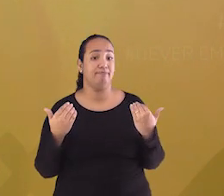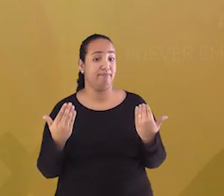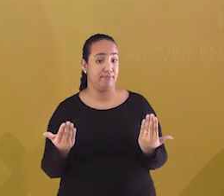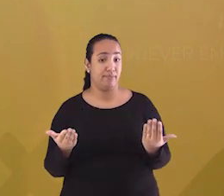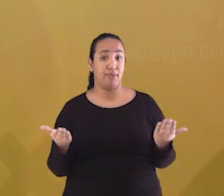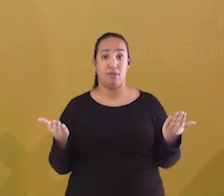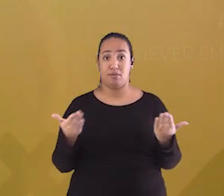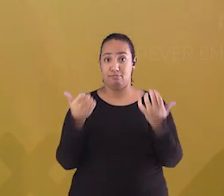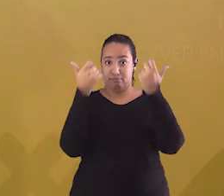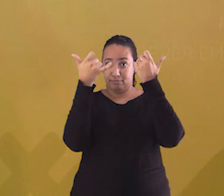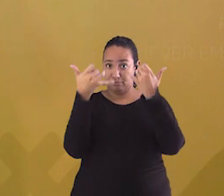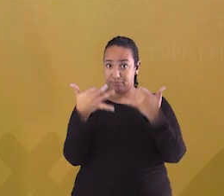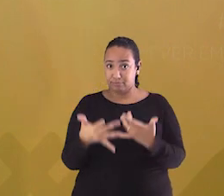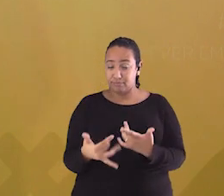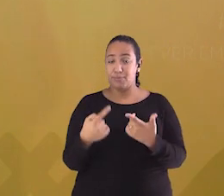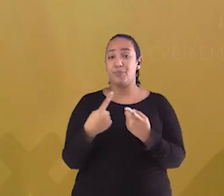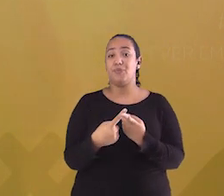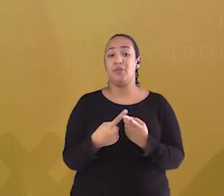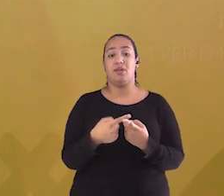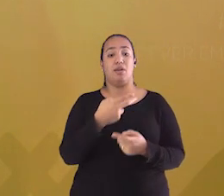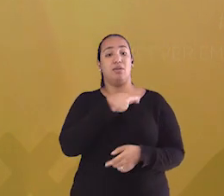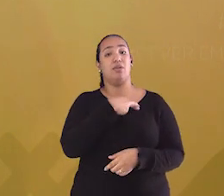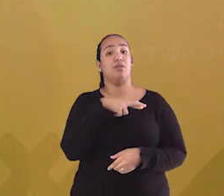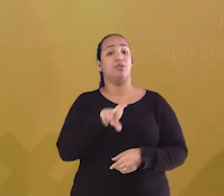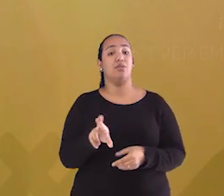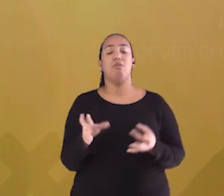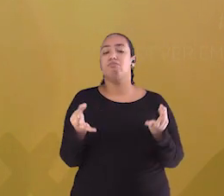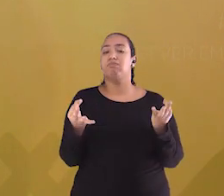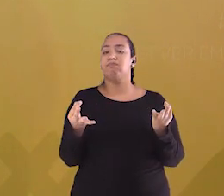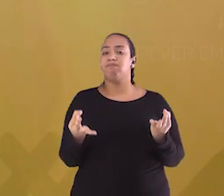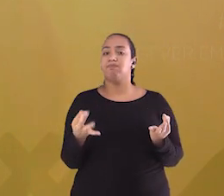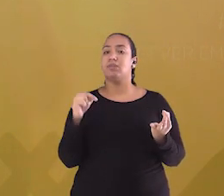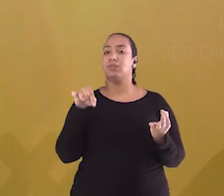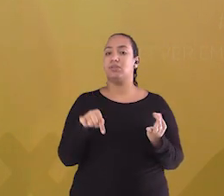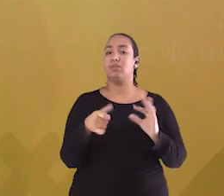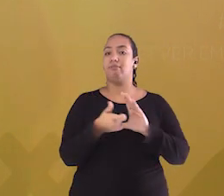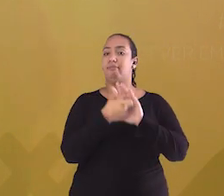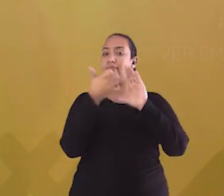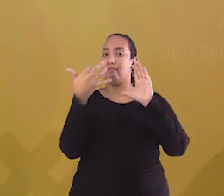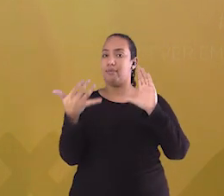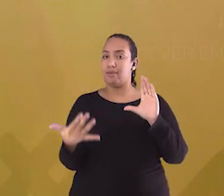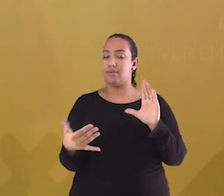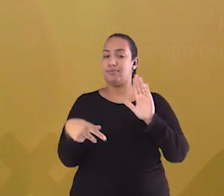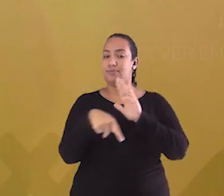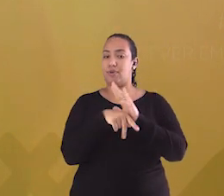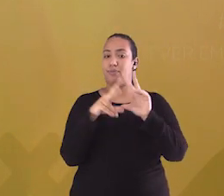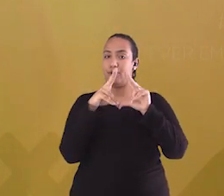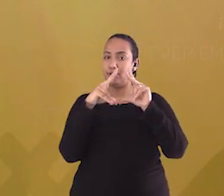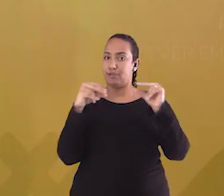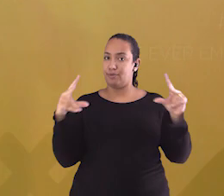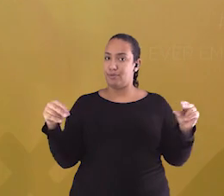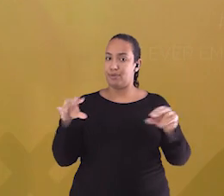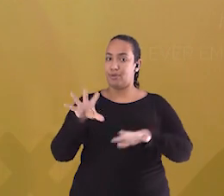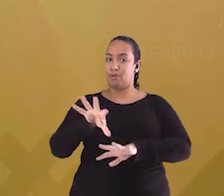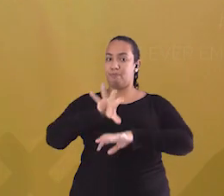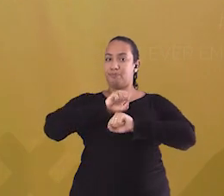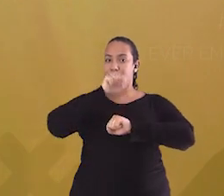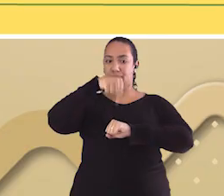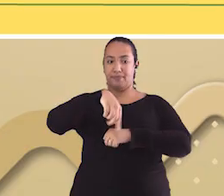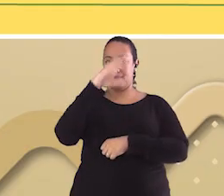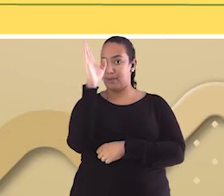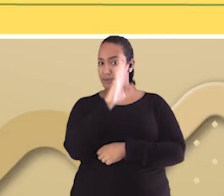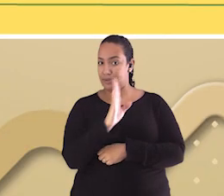sobre isso, pois a religião budista foi uma das características introduzidas pelos japoneses aqui no